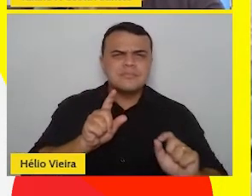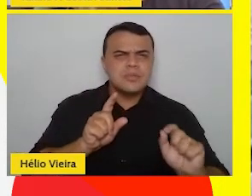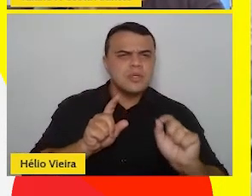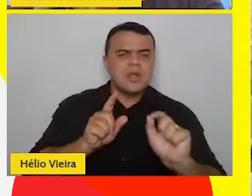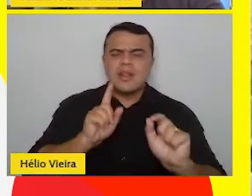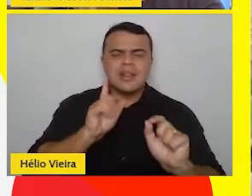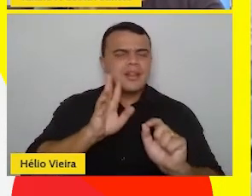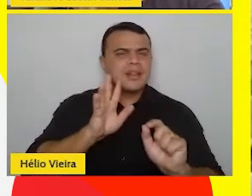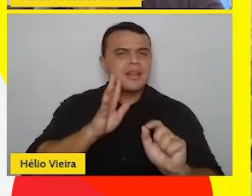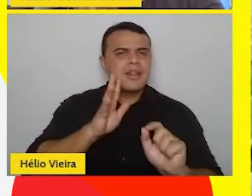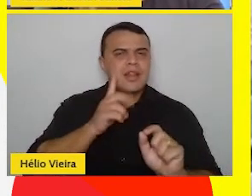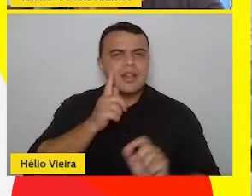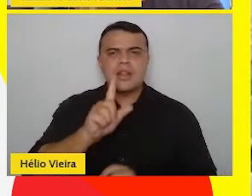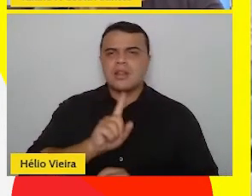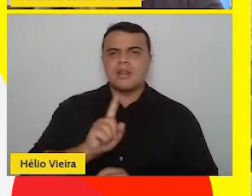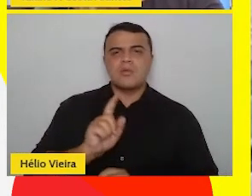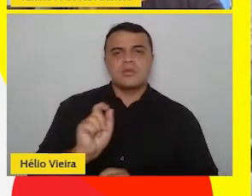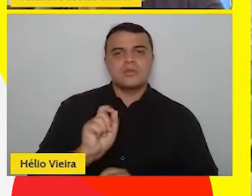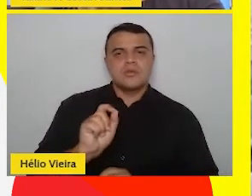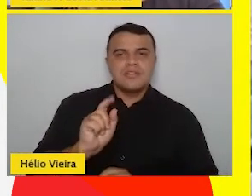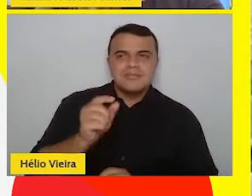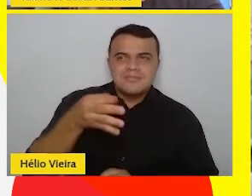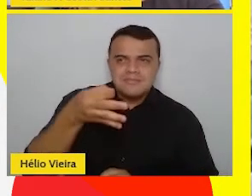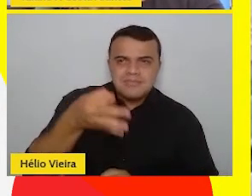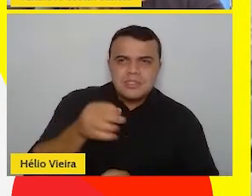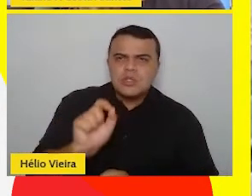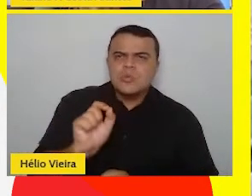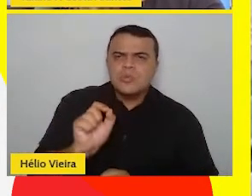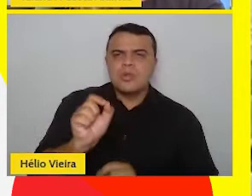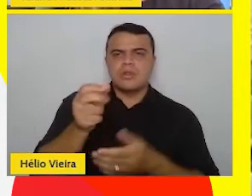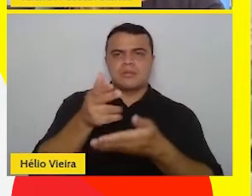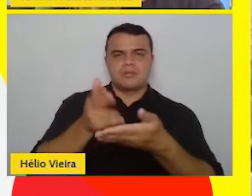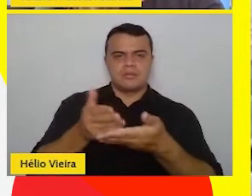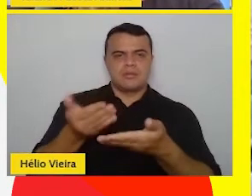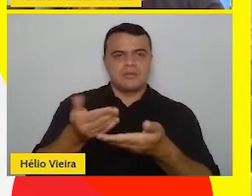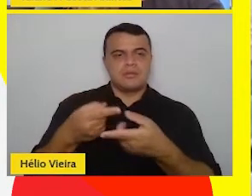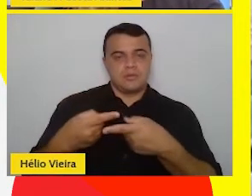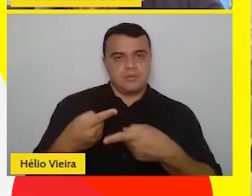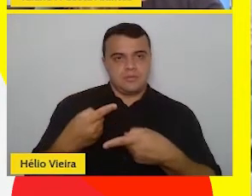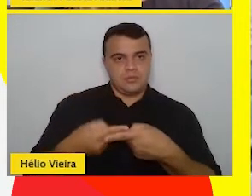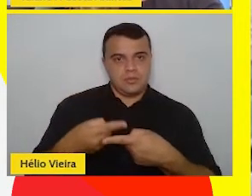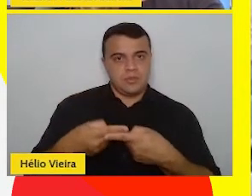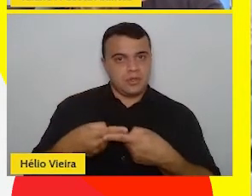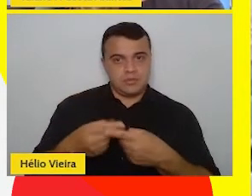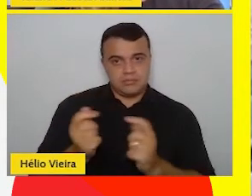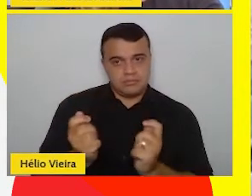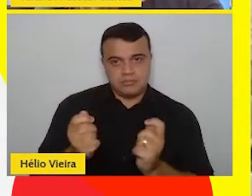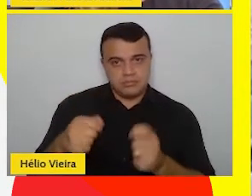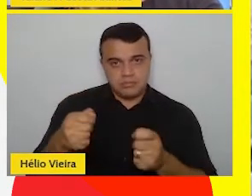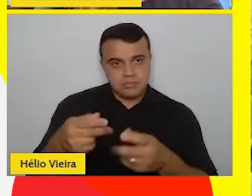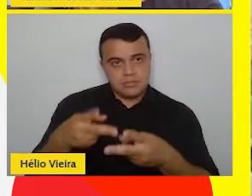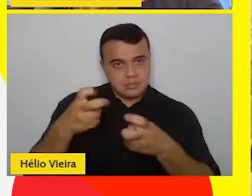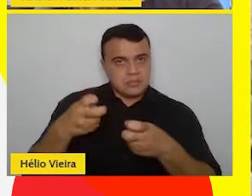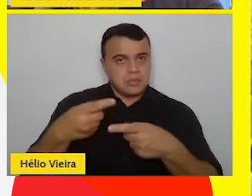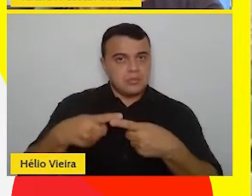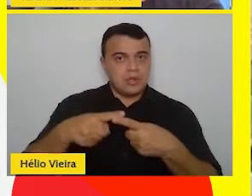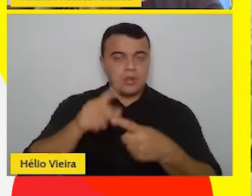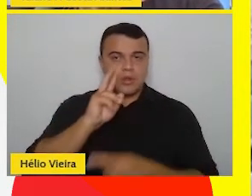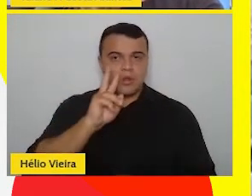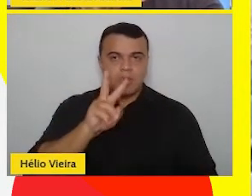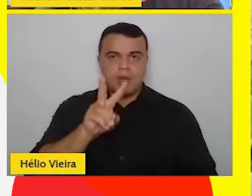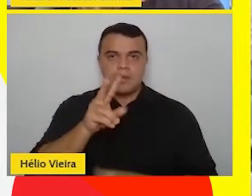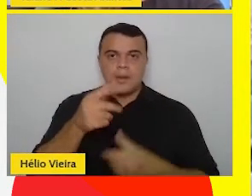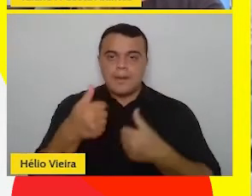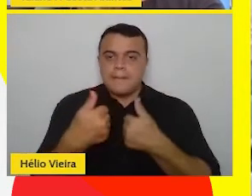identificar uma forma. Porque a gente não consegue identificar porque a gente está olhando muito de